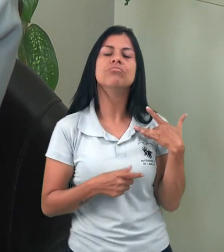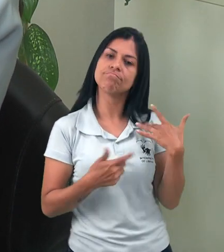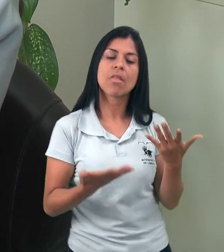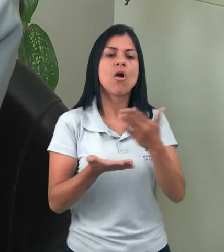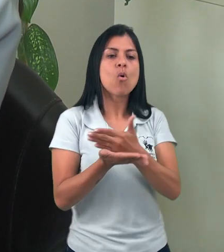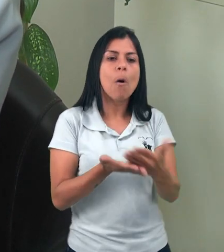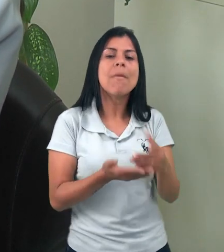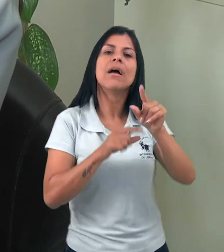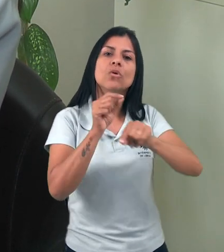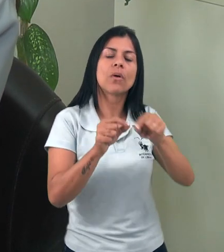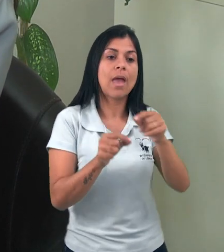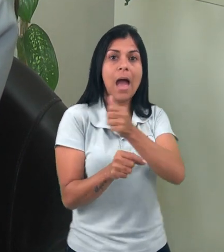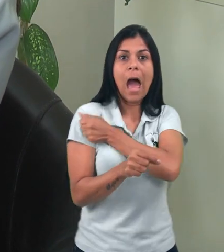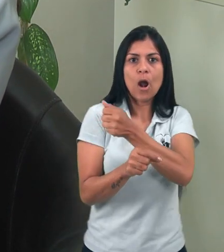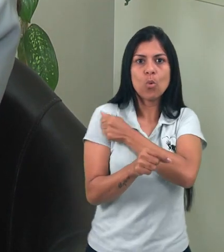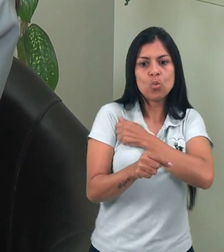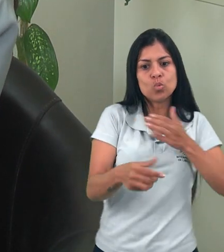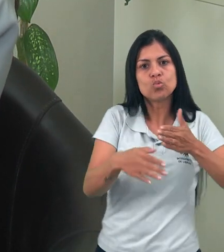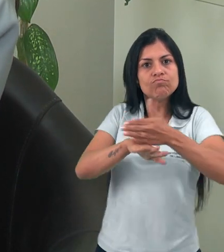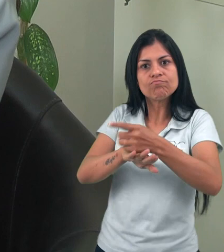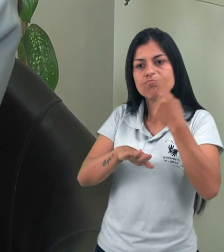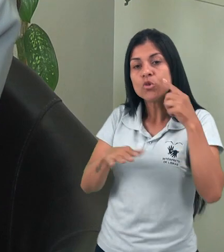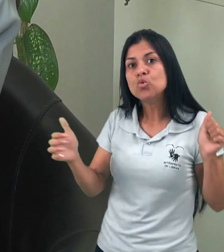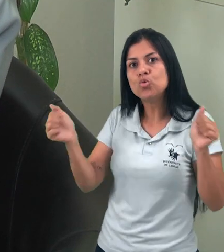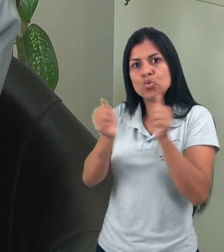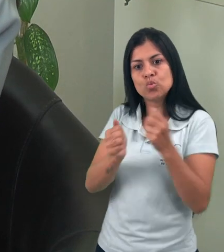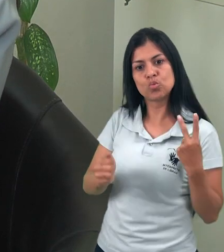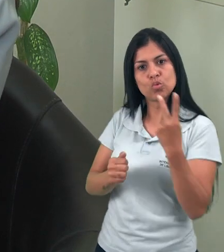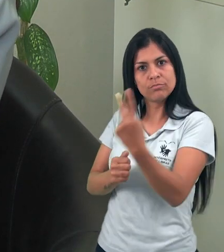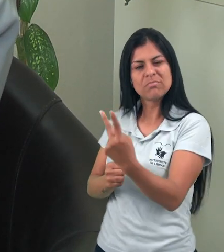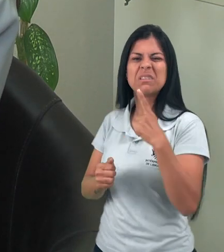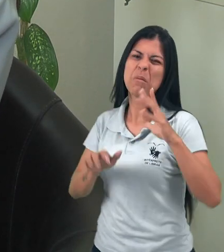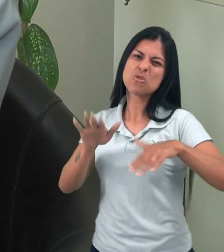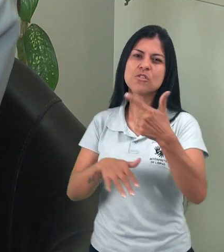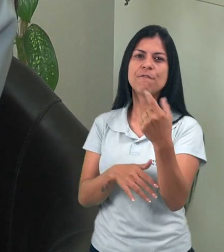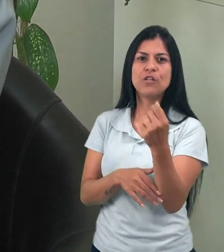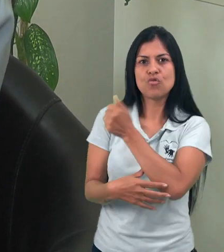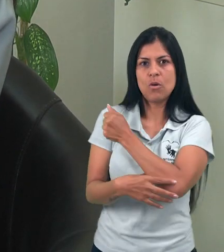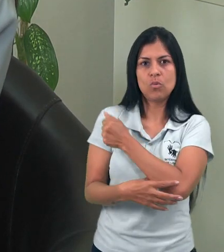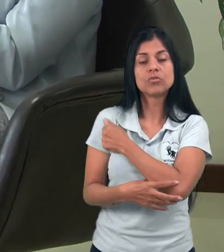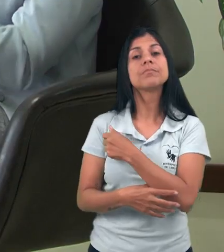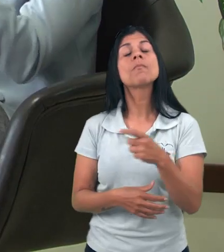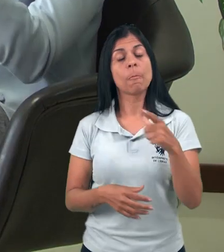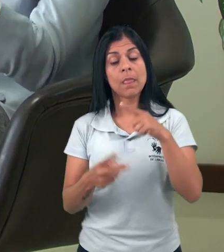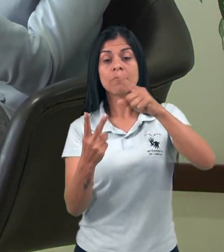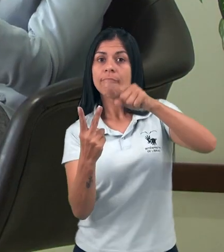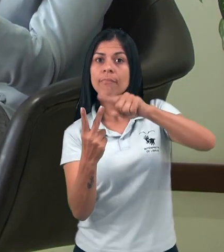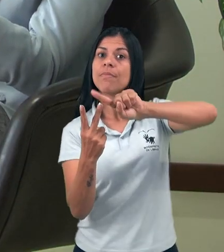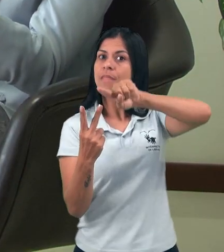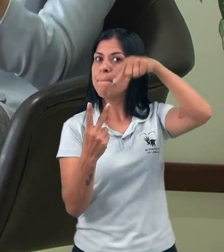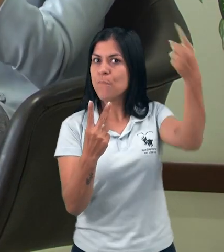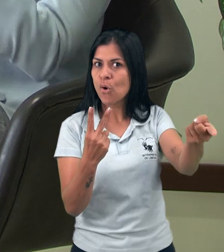supervisionam os alunos que atendem na parte clínica, no geral 20 alunos. E tem a parte cirúrgica. É montado um